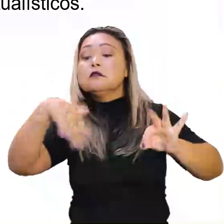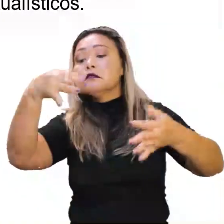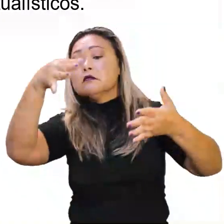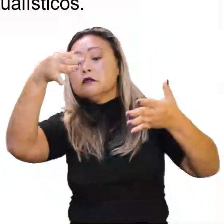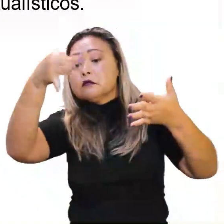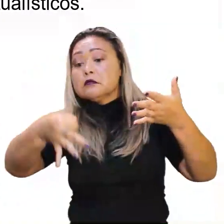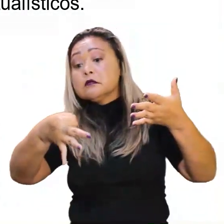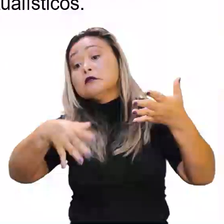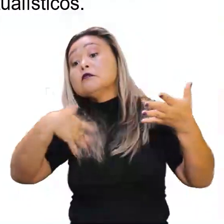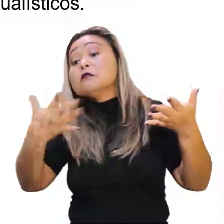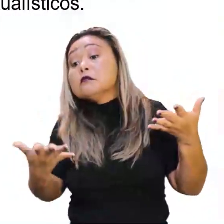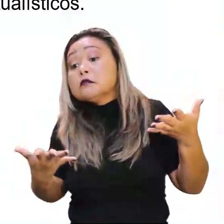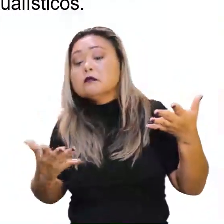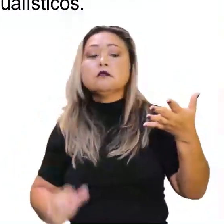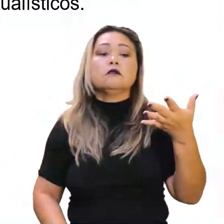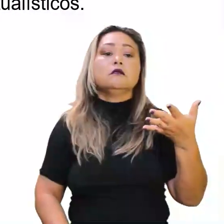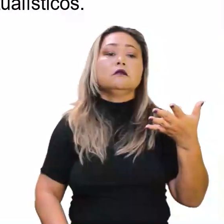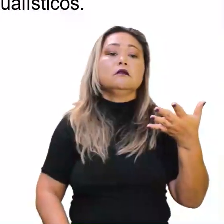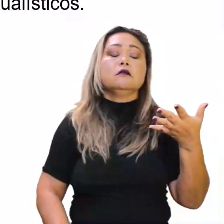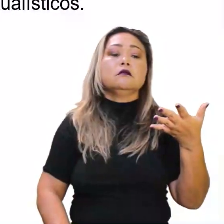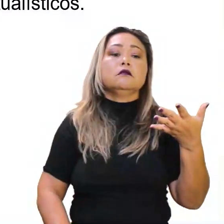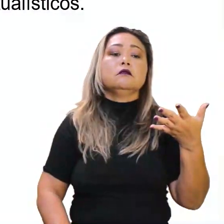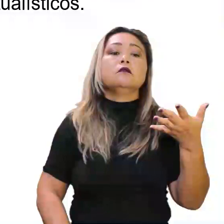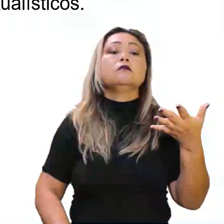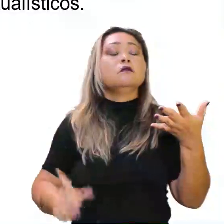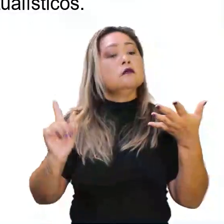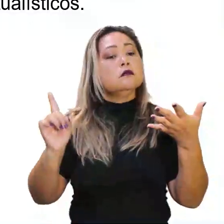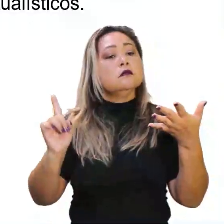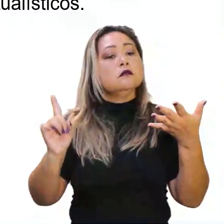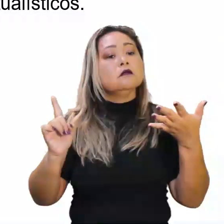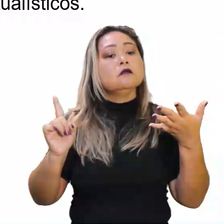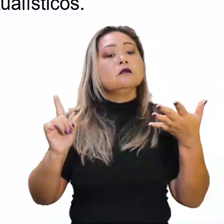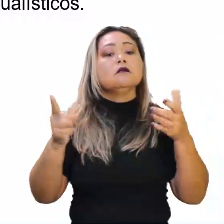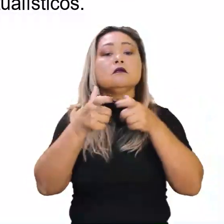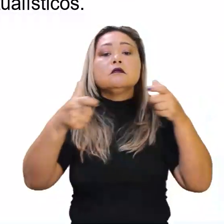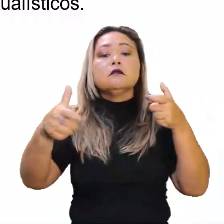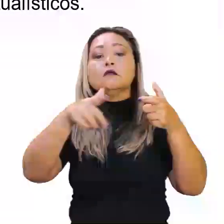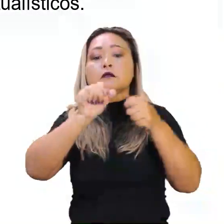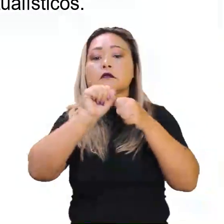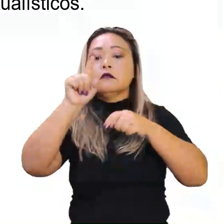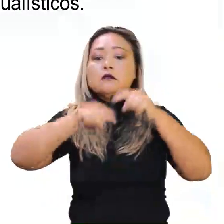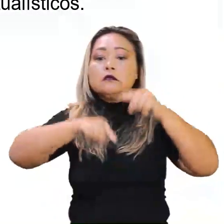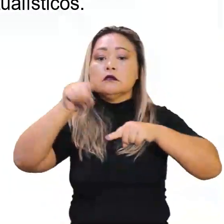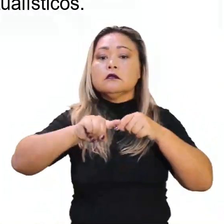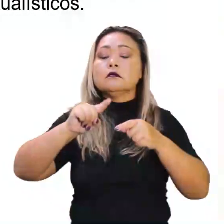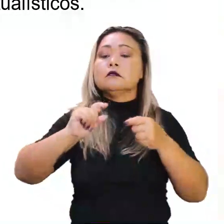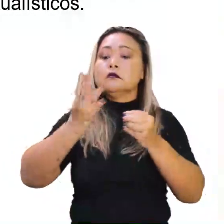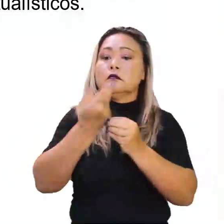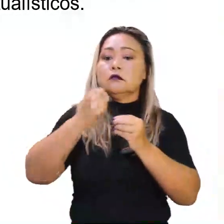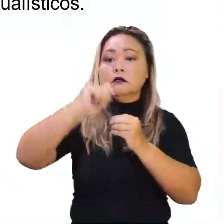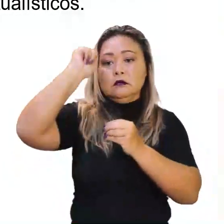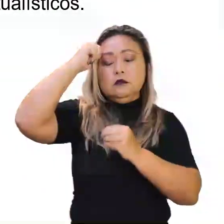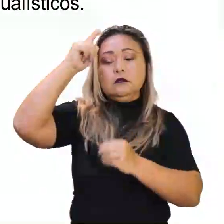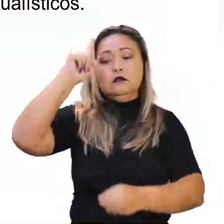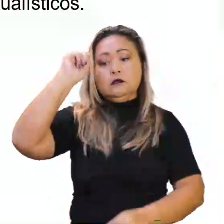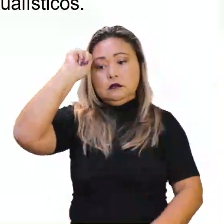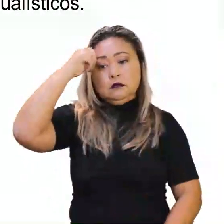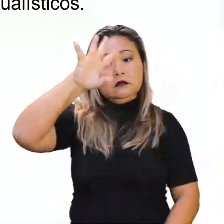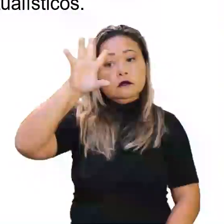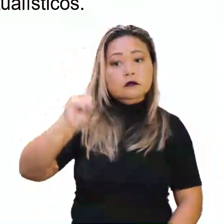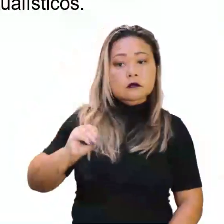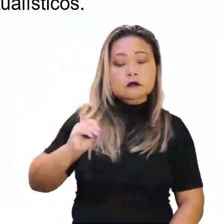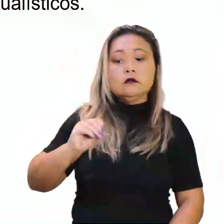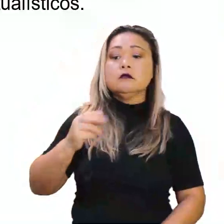considere a alternativa correta. Então, primeiro aqui nós temos, a grande maioria das peças de arte africana